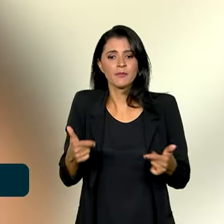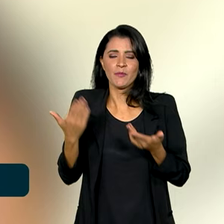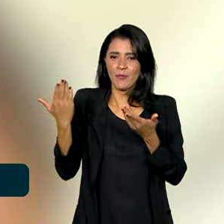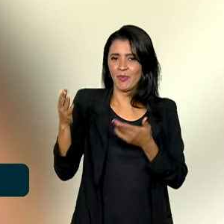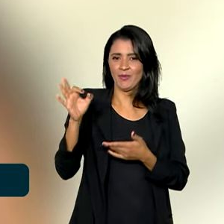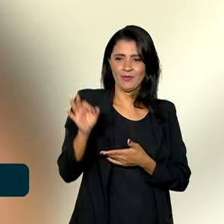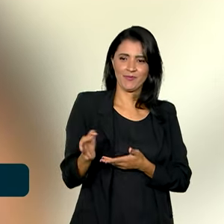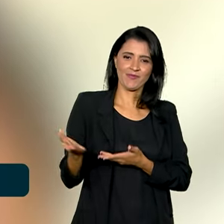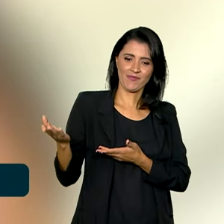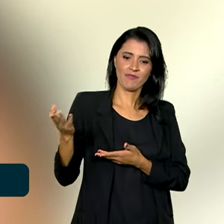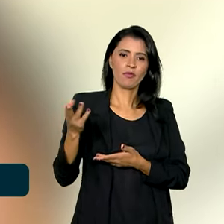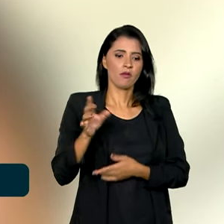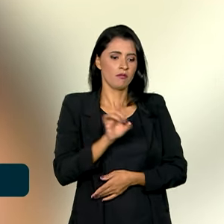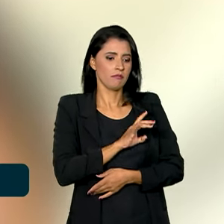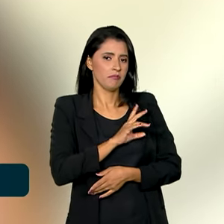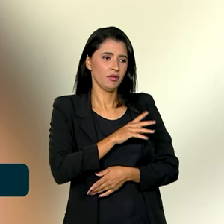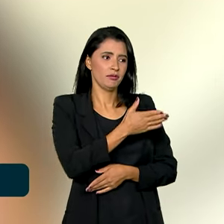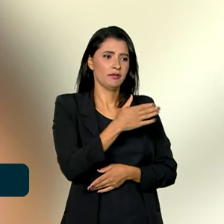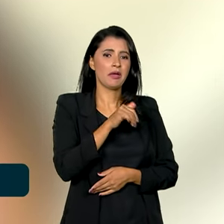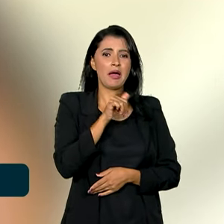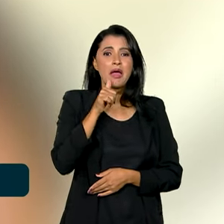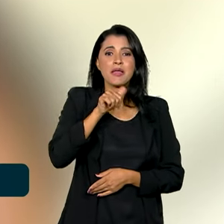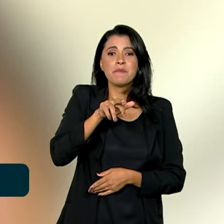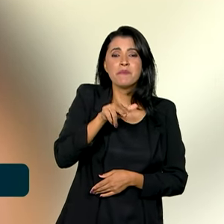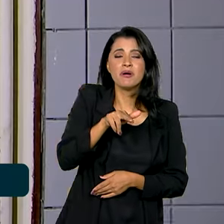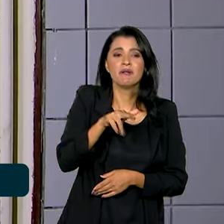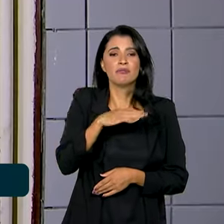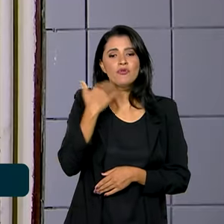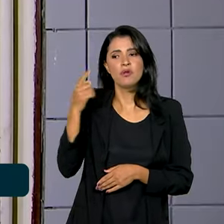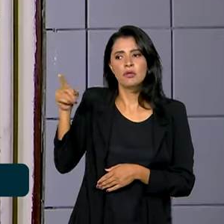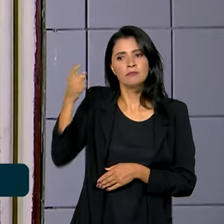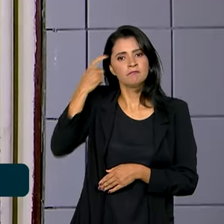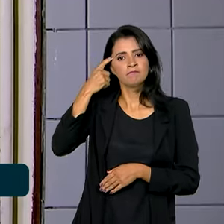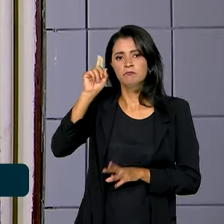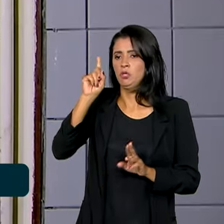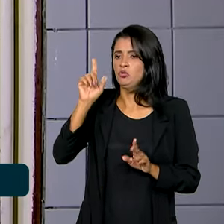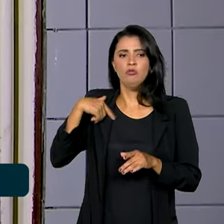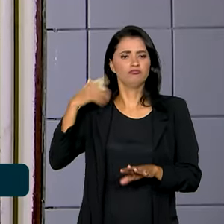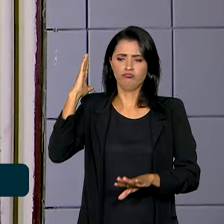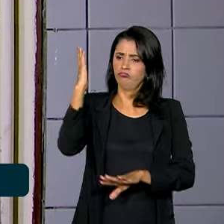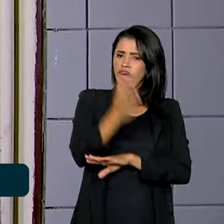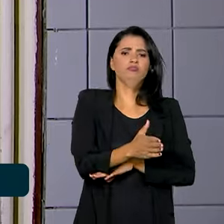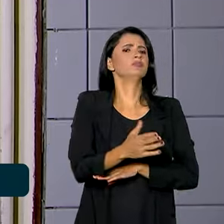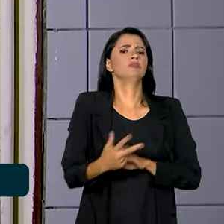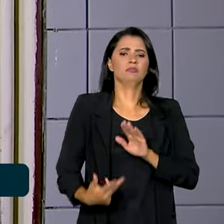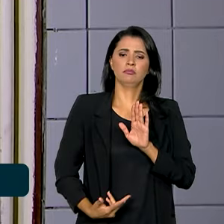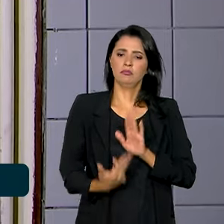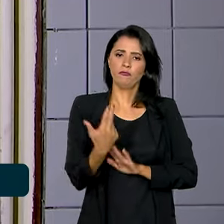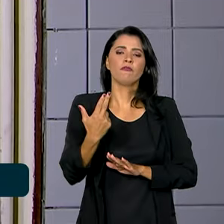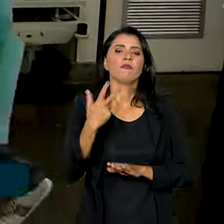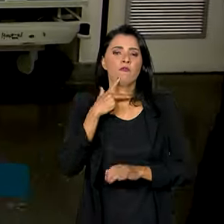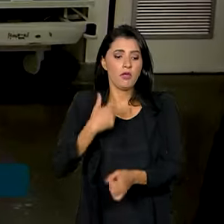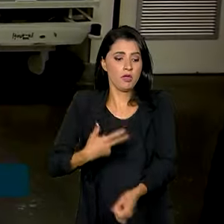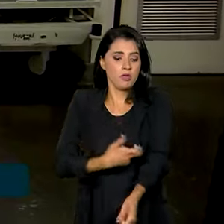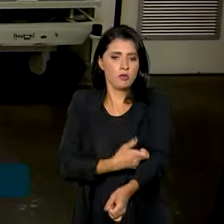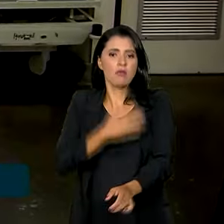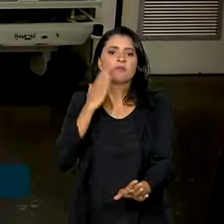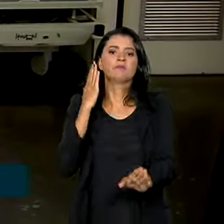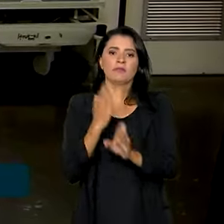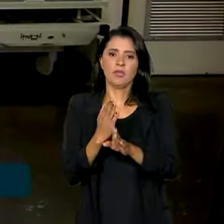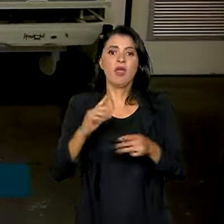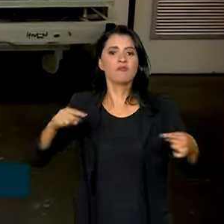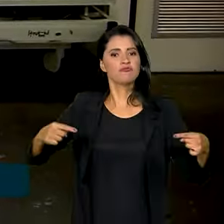foi justamente o medo de perder a irmã que fez o Gláucio não pensar duas vezes. Ele realizou o teste e confirmou